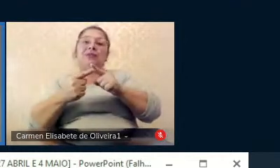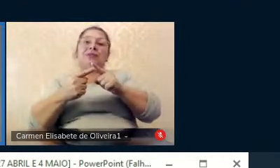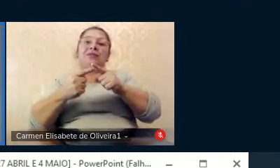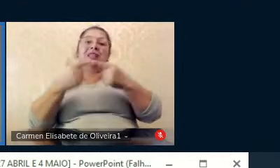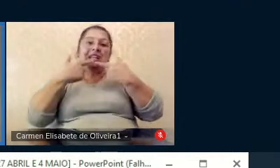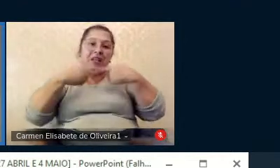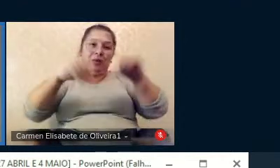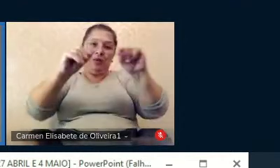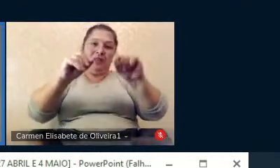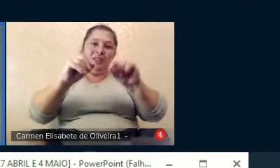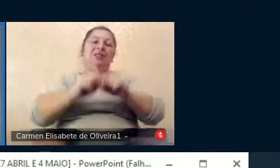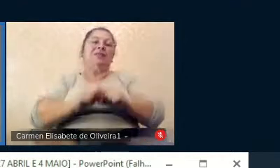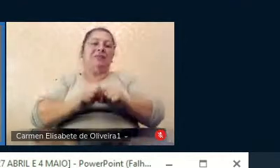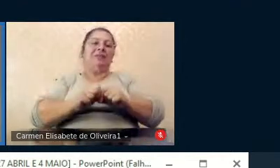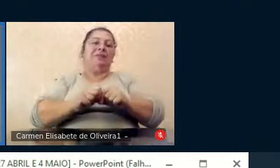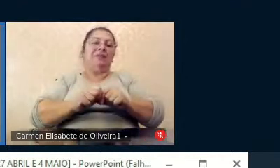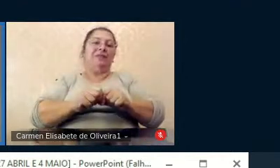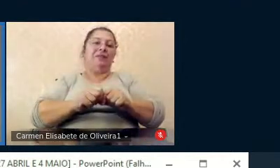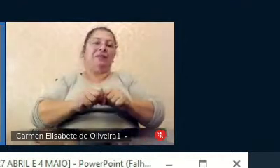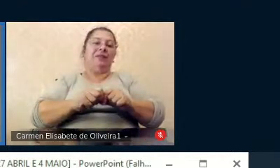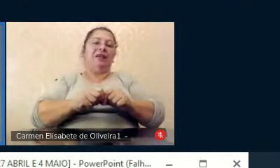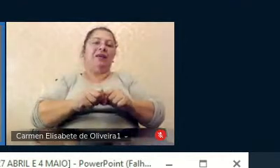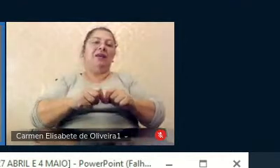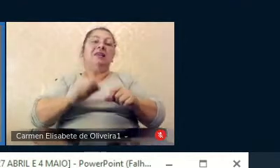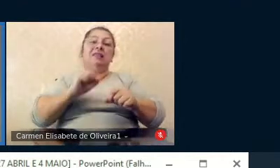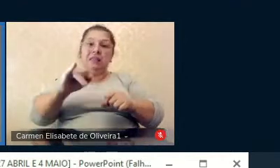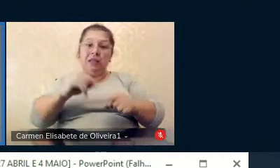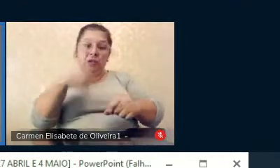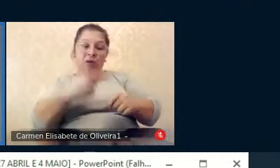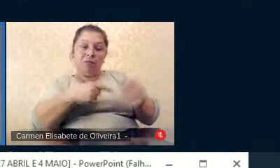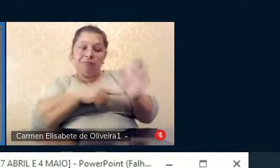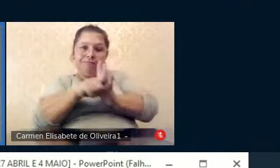linguísticos que, se bem explorados, né, trazem